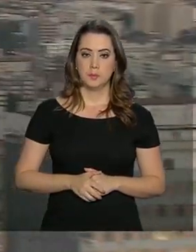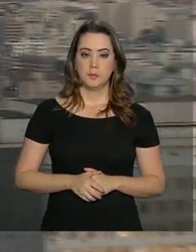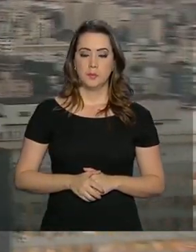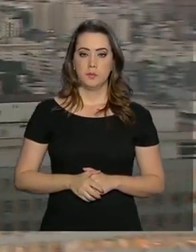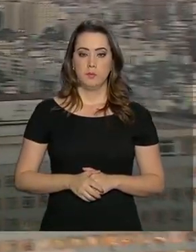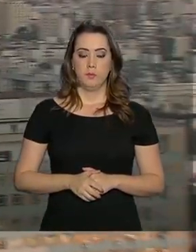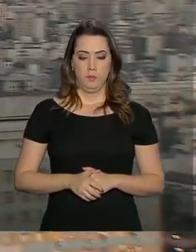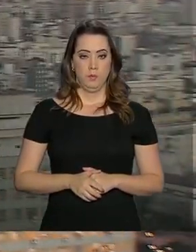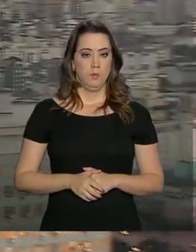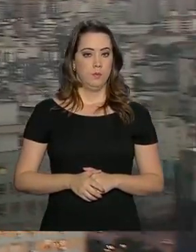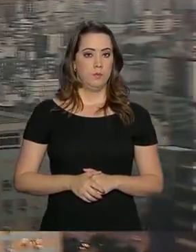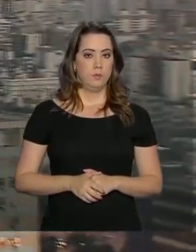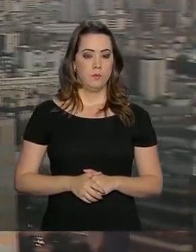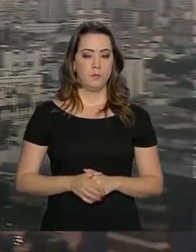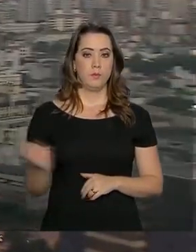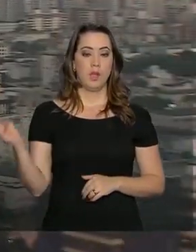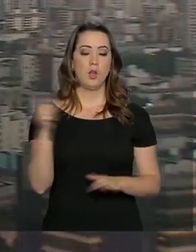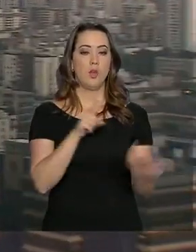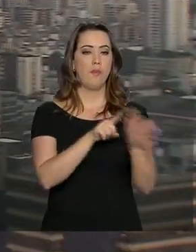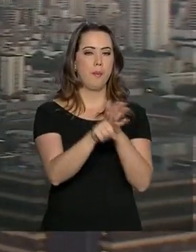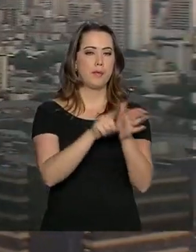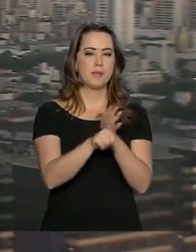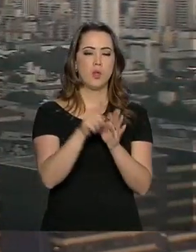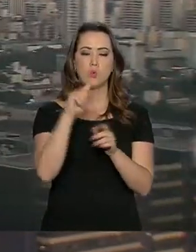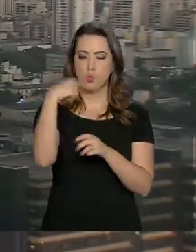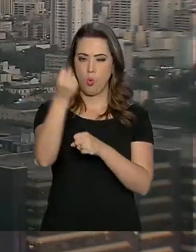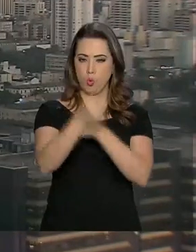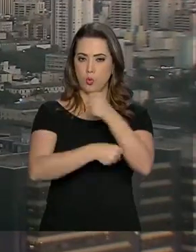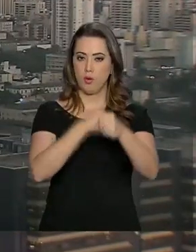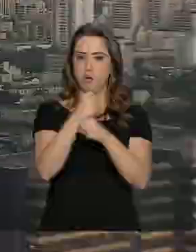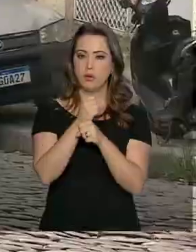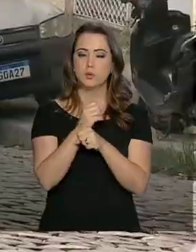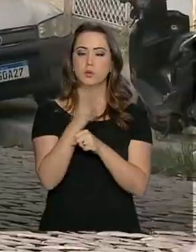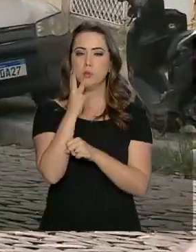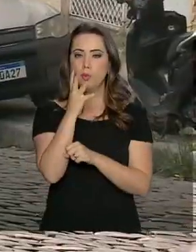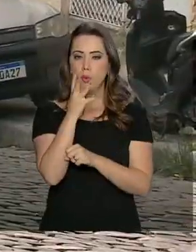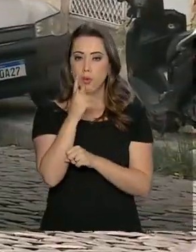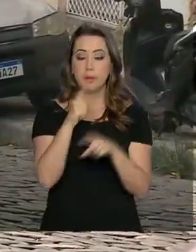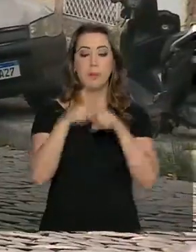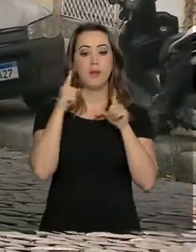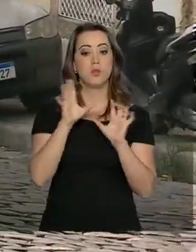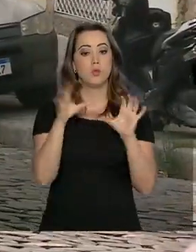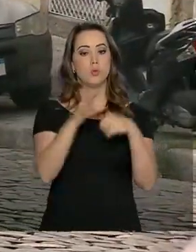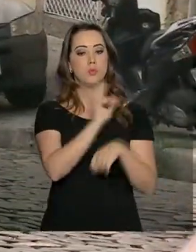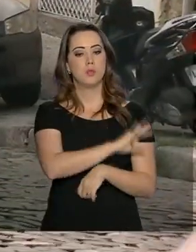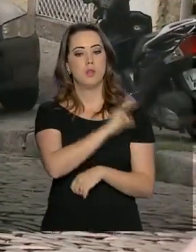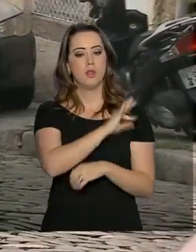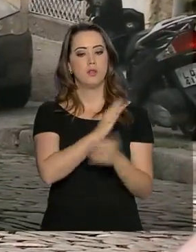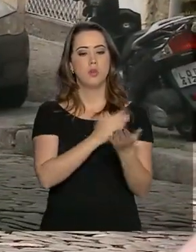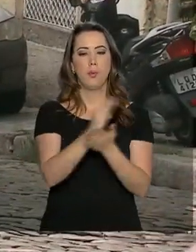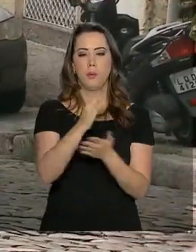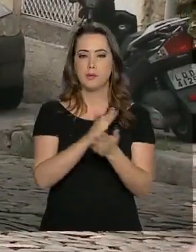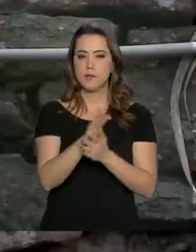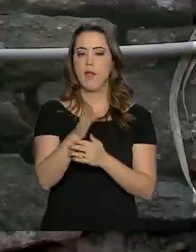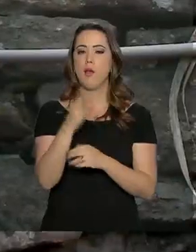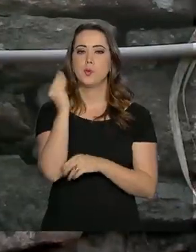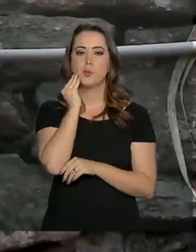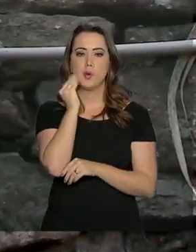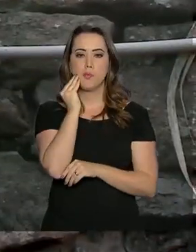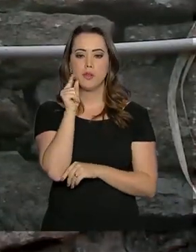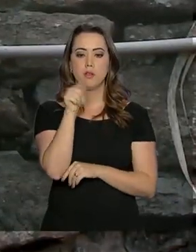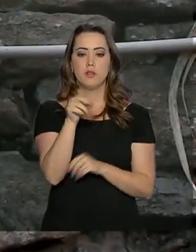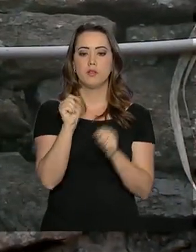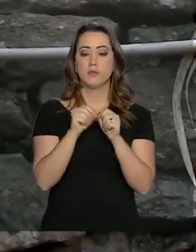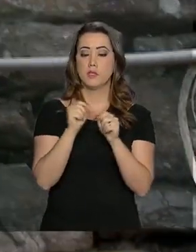O novo censo só vai começar no ano que vem. Ainda falta muito tempo, mas os técnicos do IBGE já estão nas ruas.